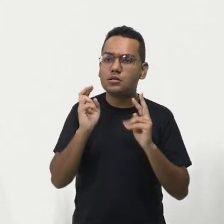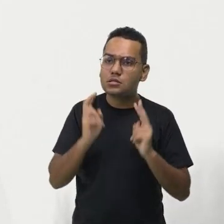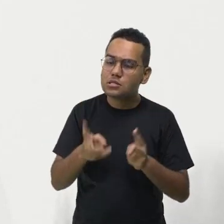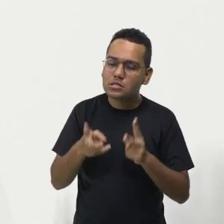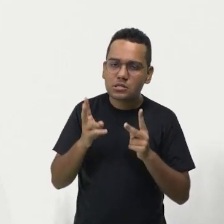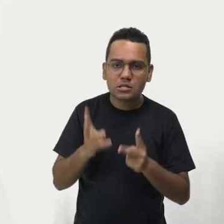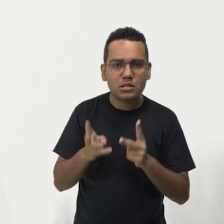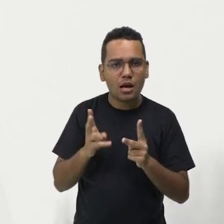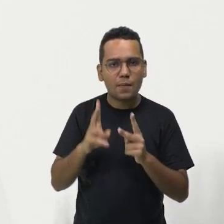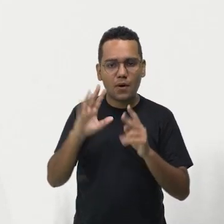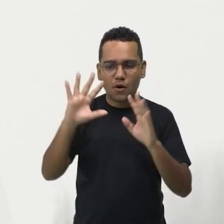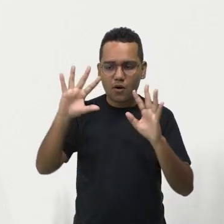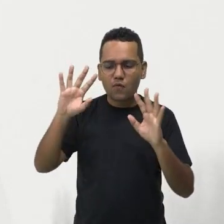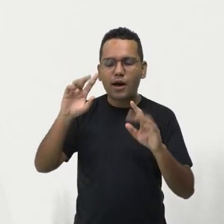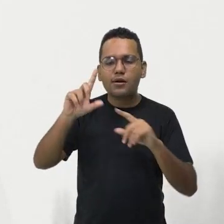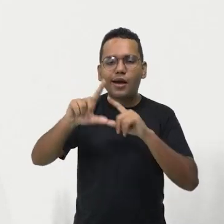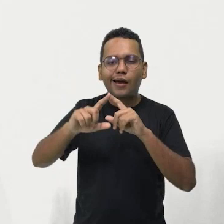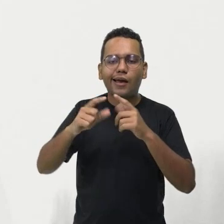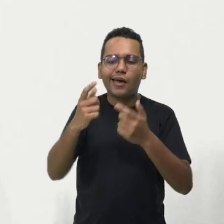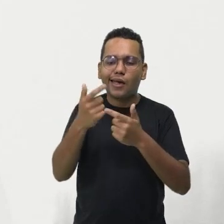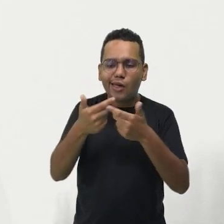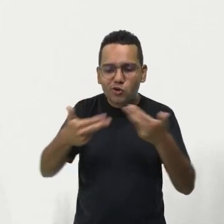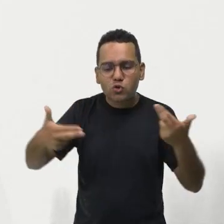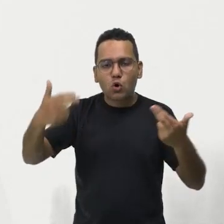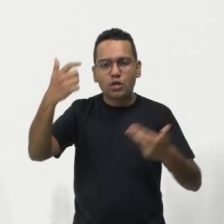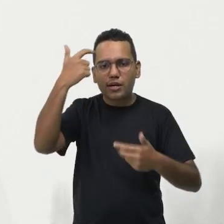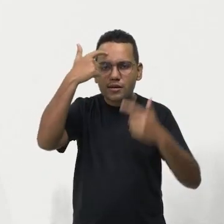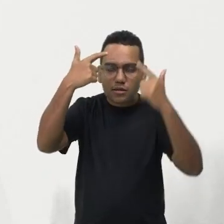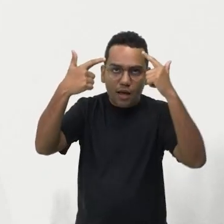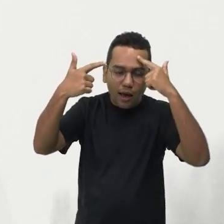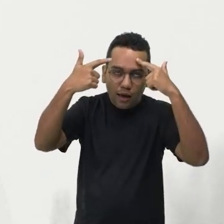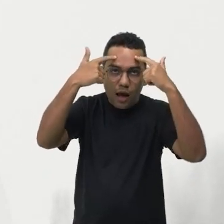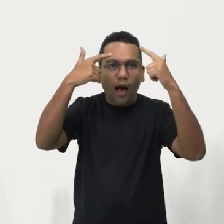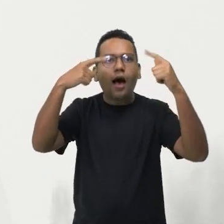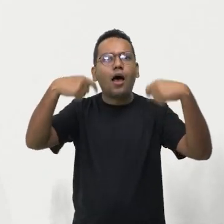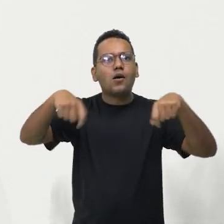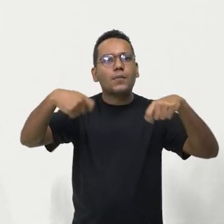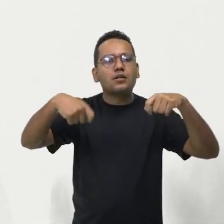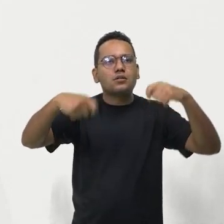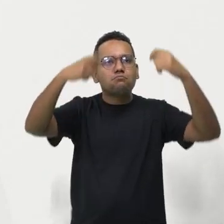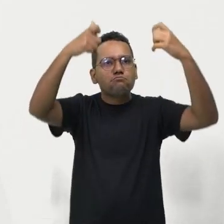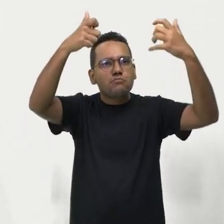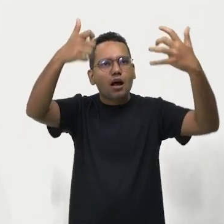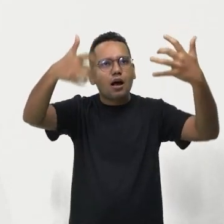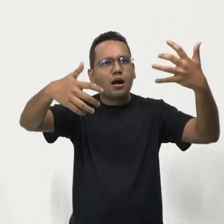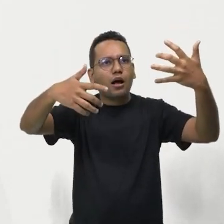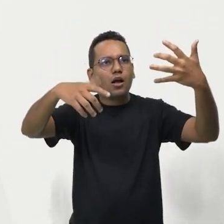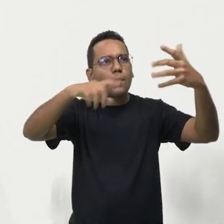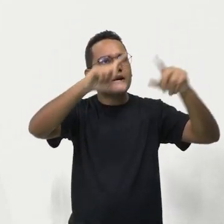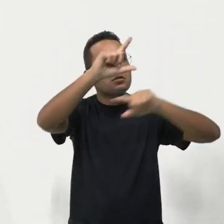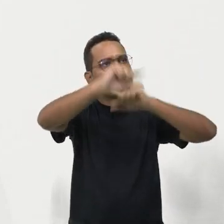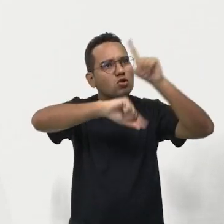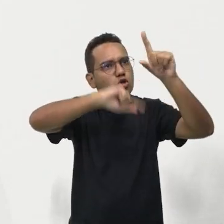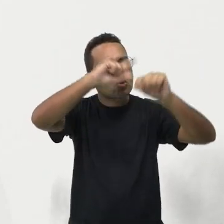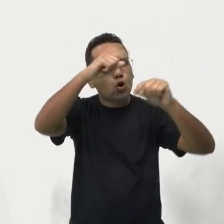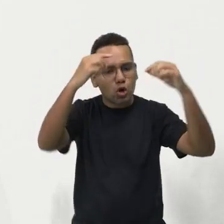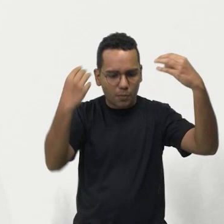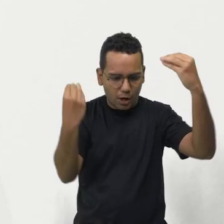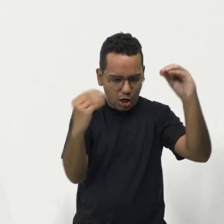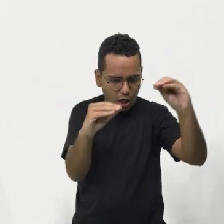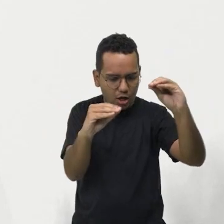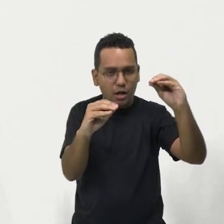todo momento, faz uma seleção de informações que, claro, a pessoa que está escrevendo julga